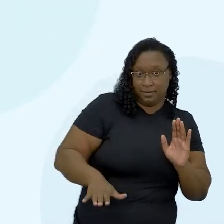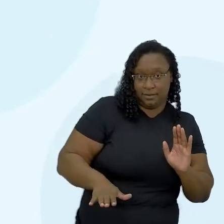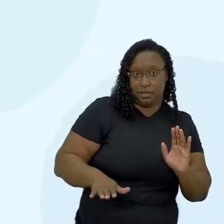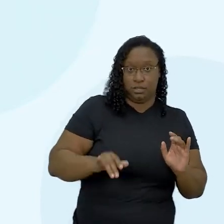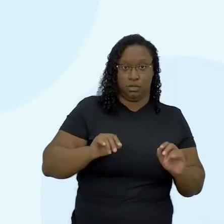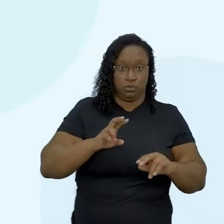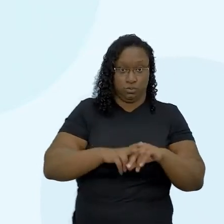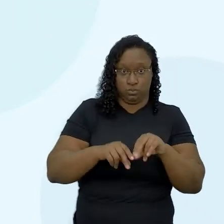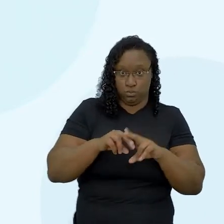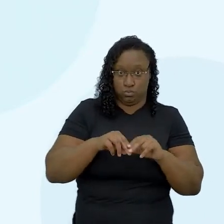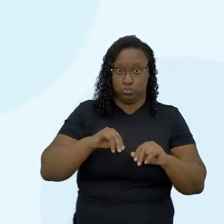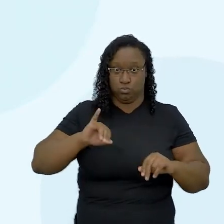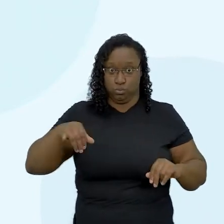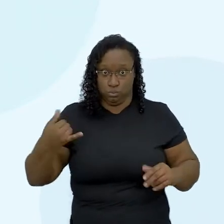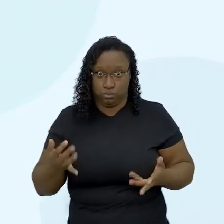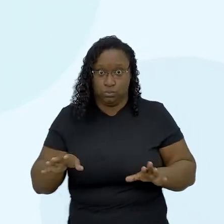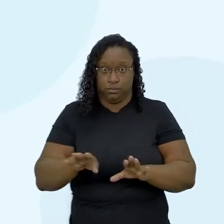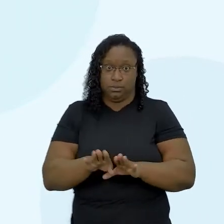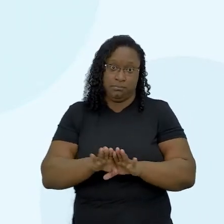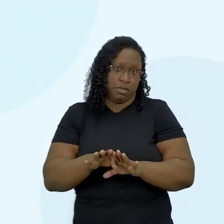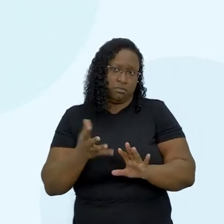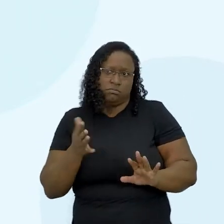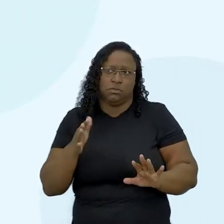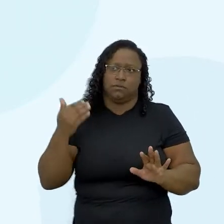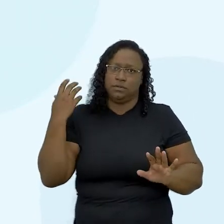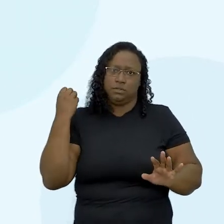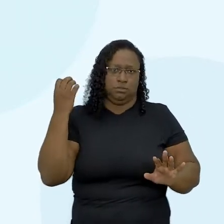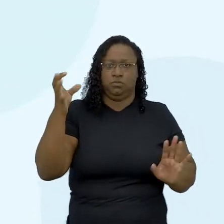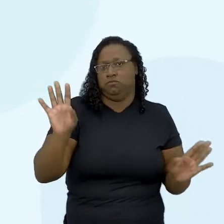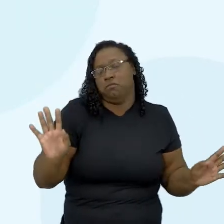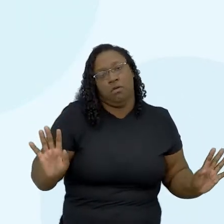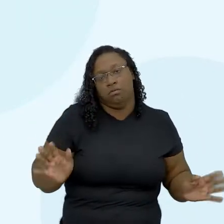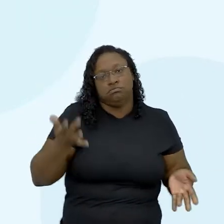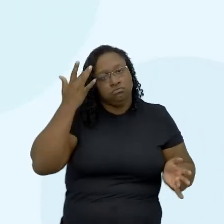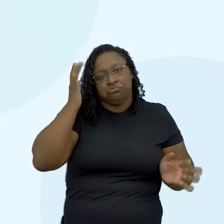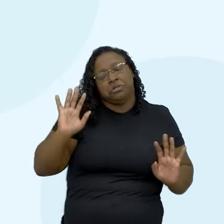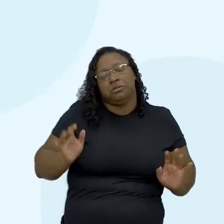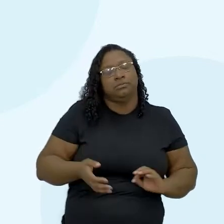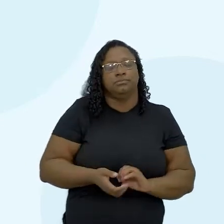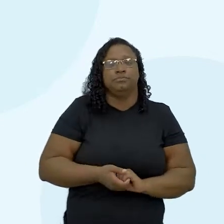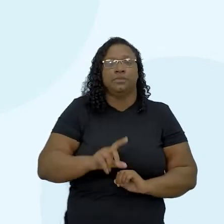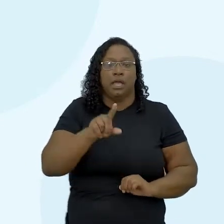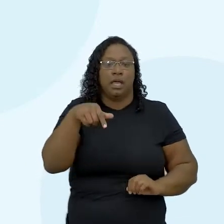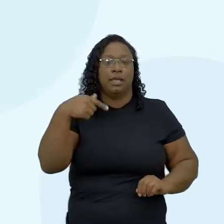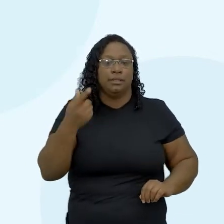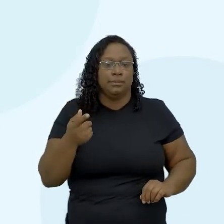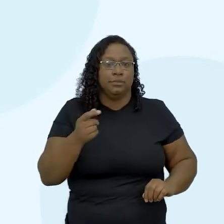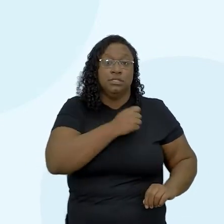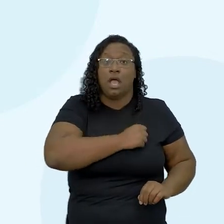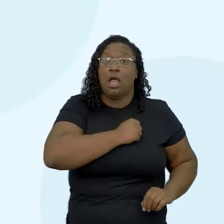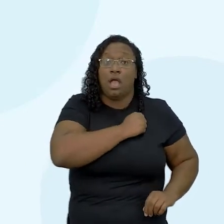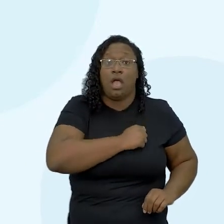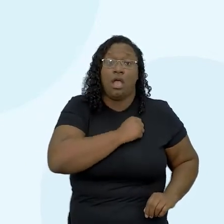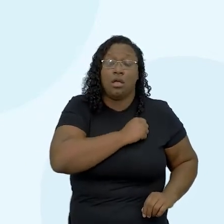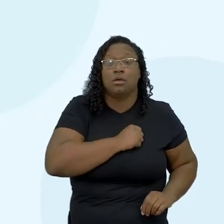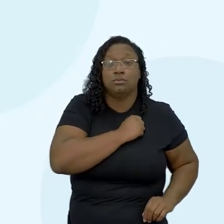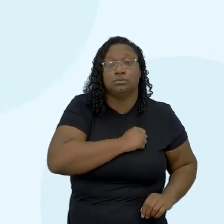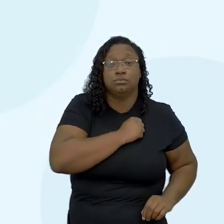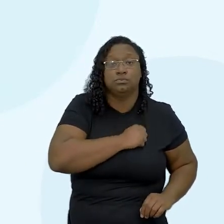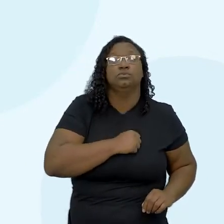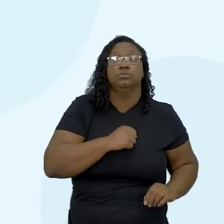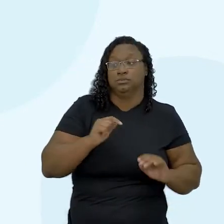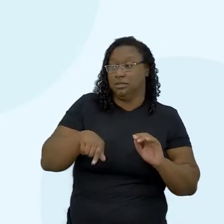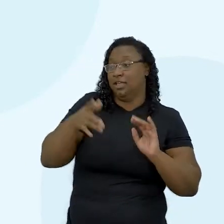caiu bem. Talvez ela tava viajando, não sei. Estivesse viajando. Aí depois em agosto foi o mês que ela ficou em casa muito tempo, já dá